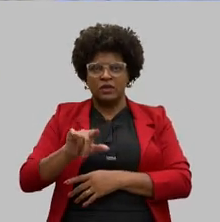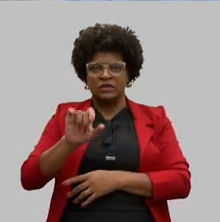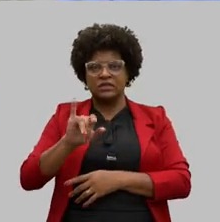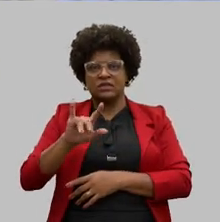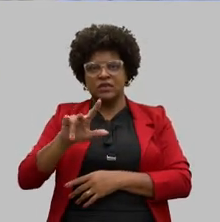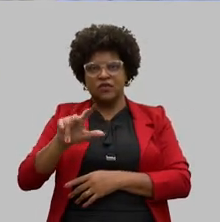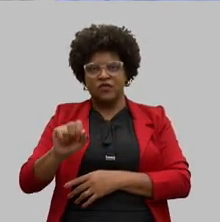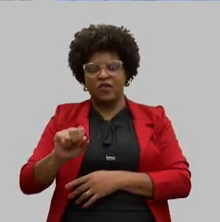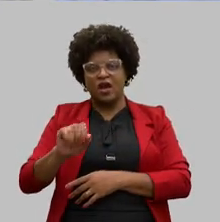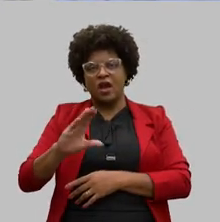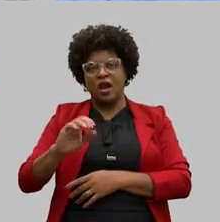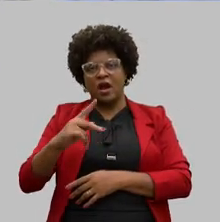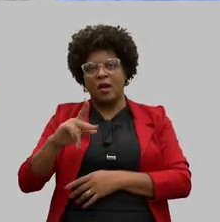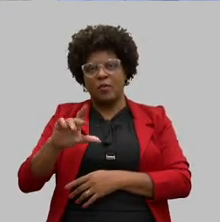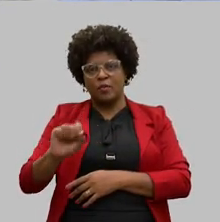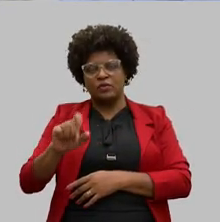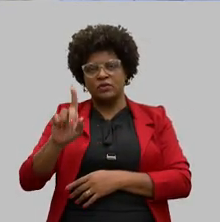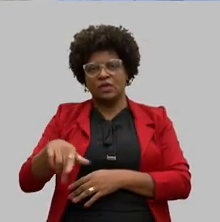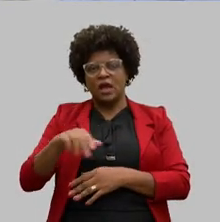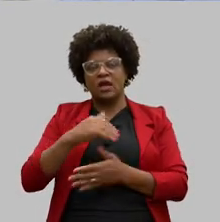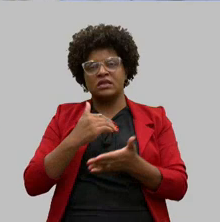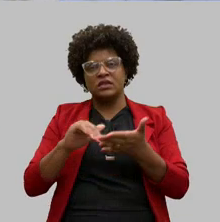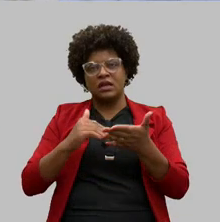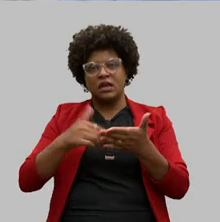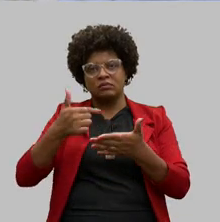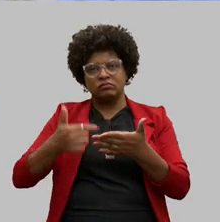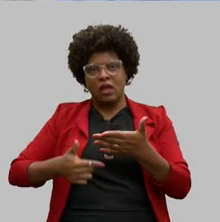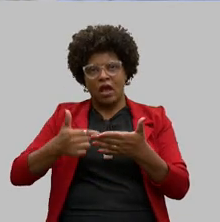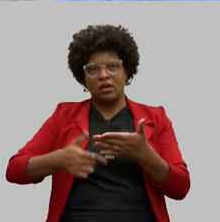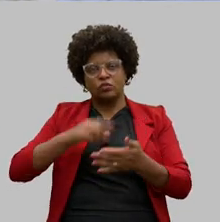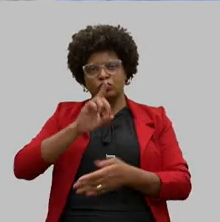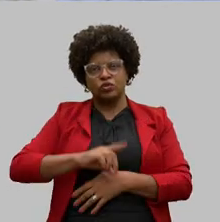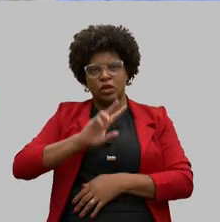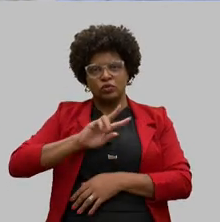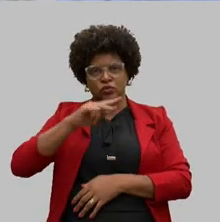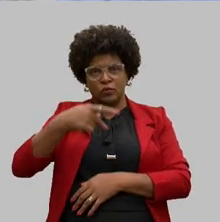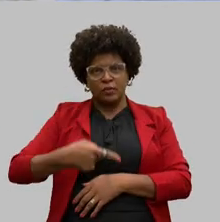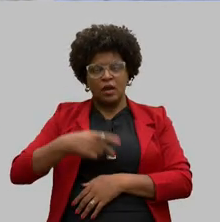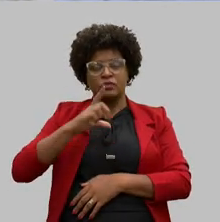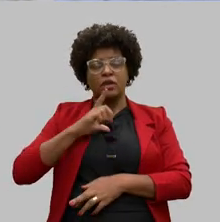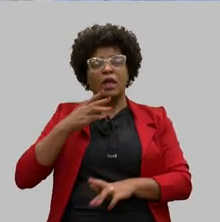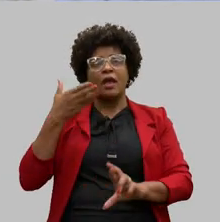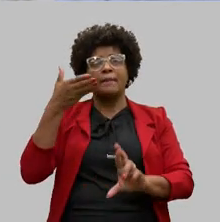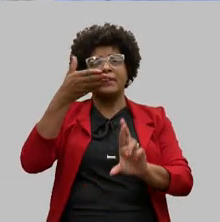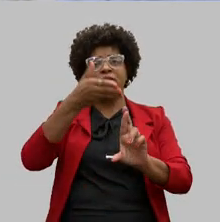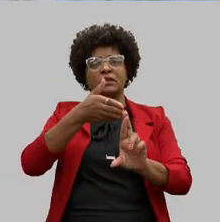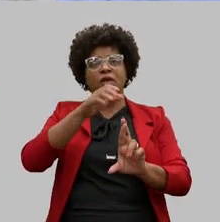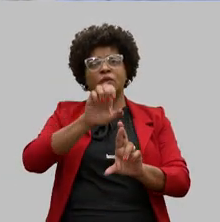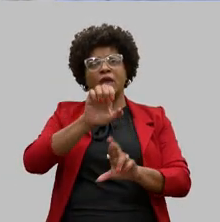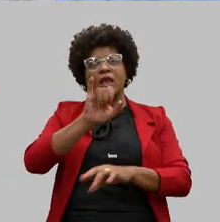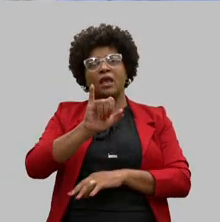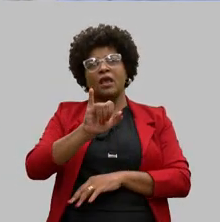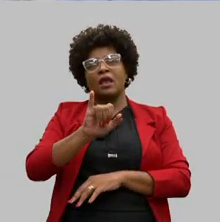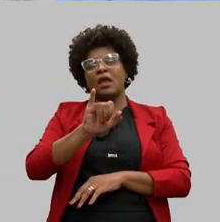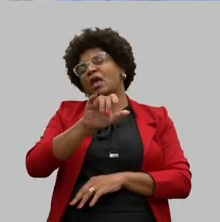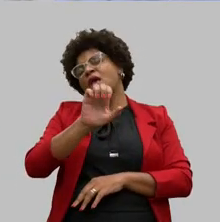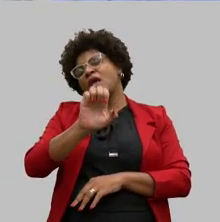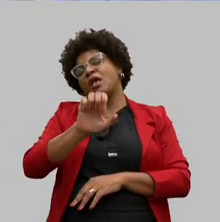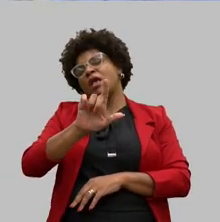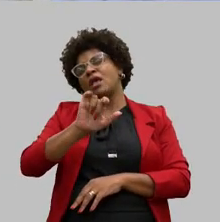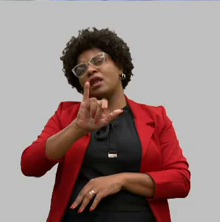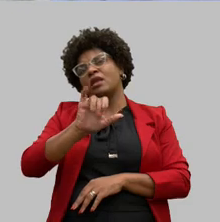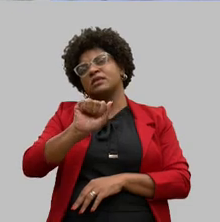Humanos da Secretaria de Estado e Desenvolvimento Social representando elizabe chucar eh eelo jacomete